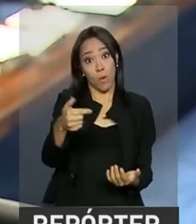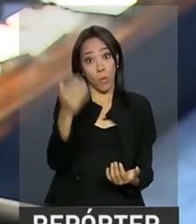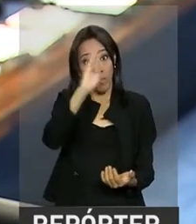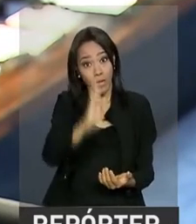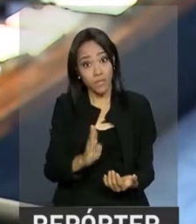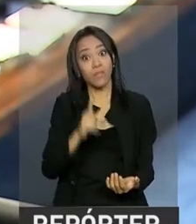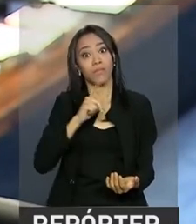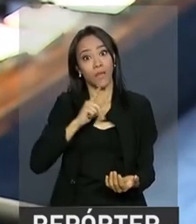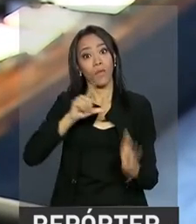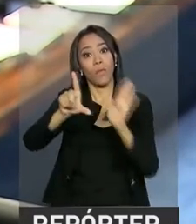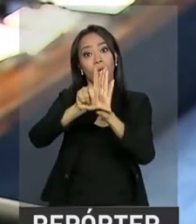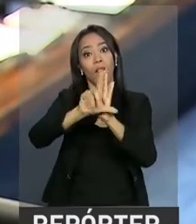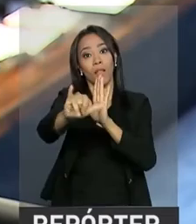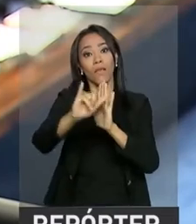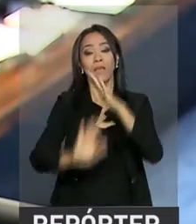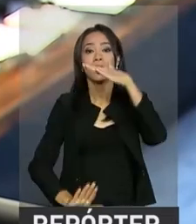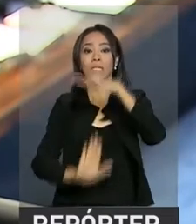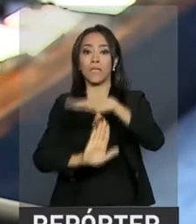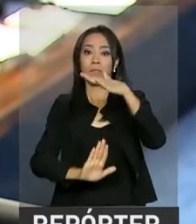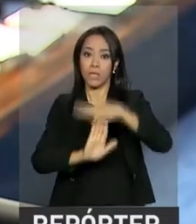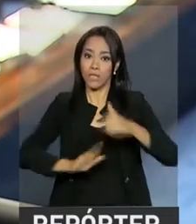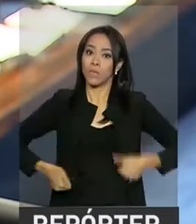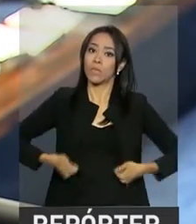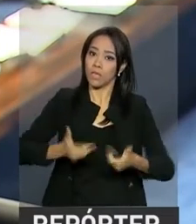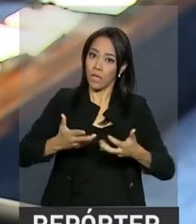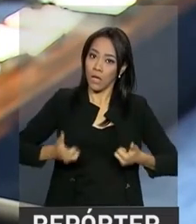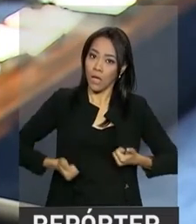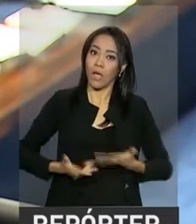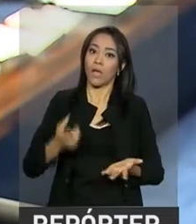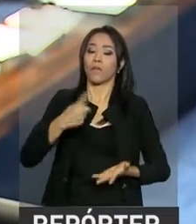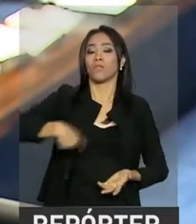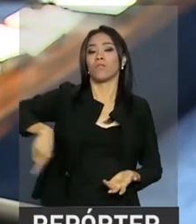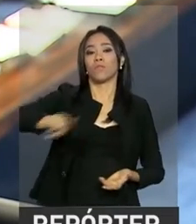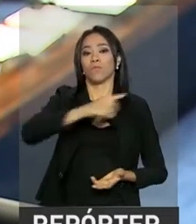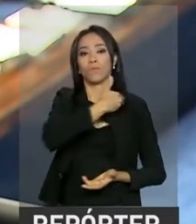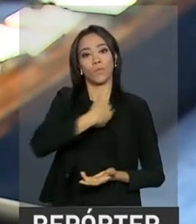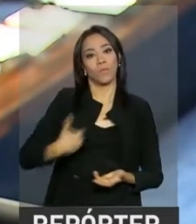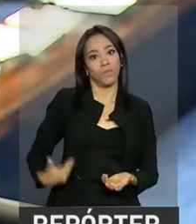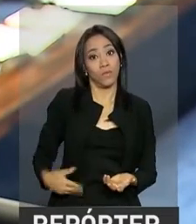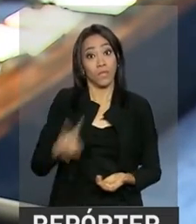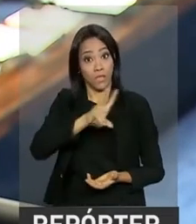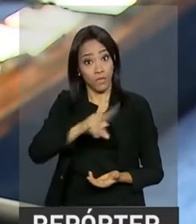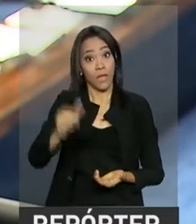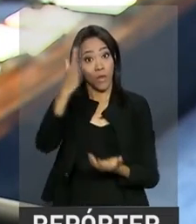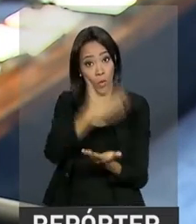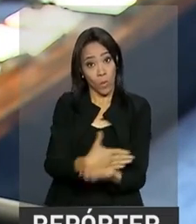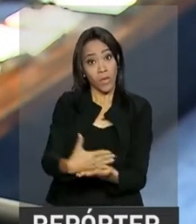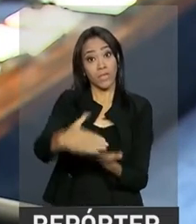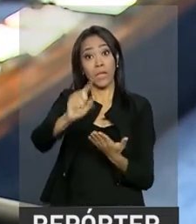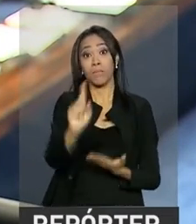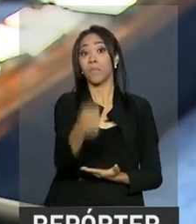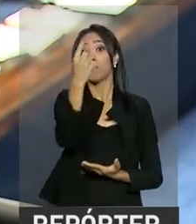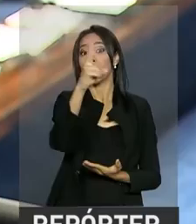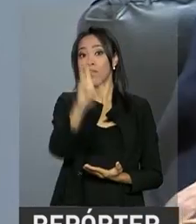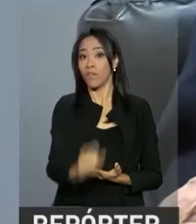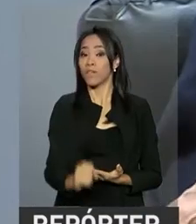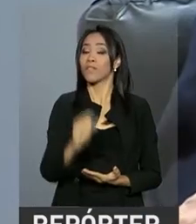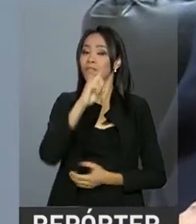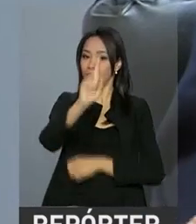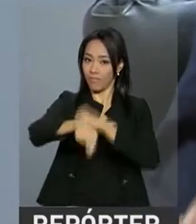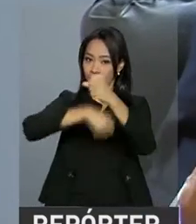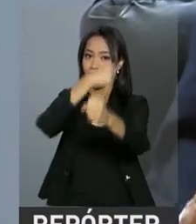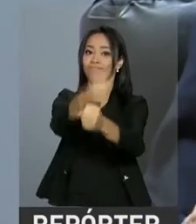passa a ter uma lei que estabelece um teto para o aumento dos gastos públicos. E ela vai ser colocada em prática pela primeira vez no ano que vem.